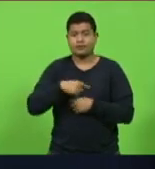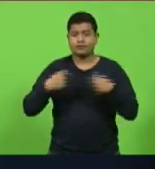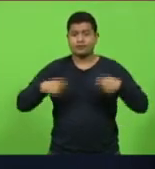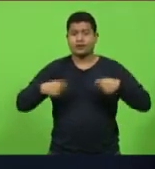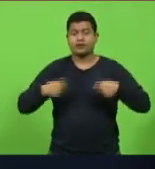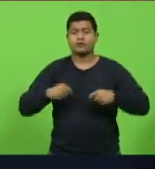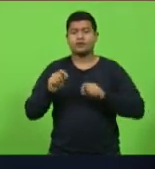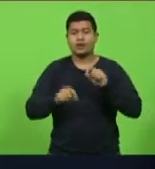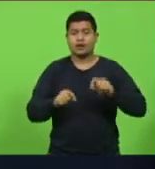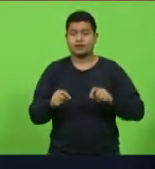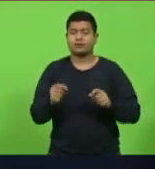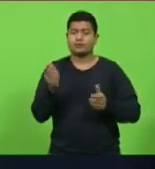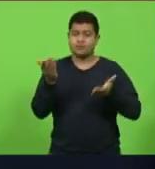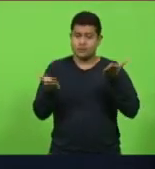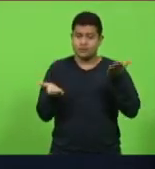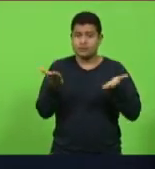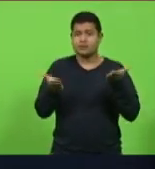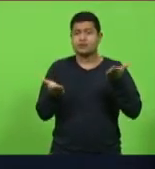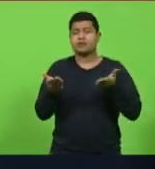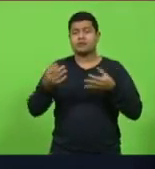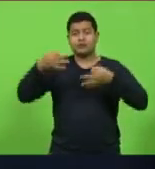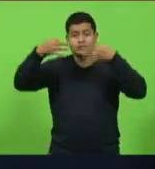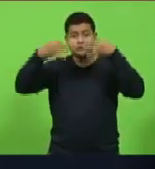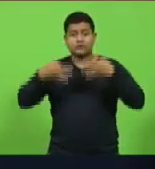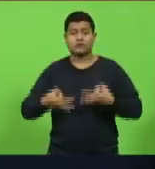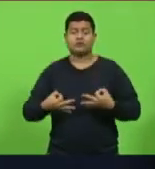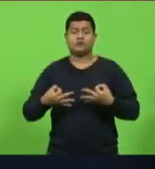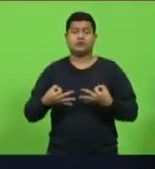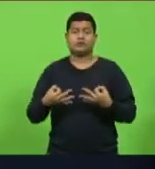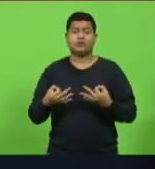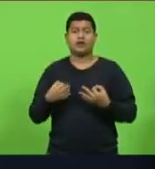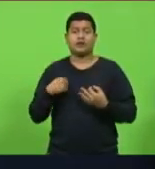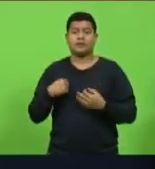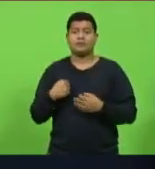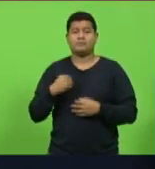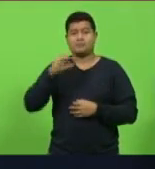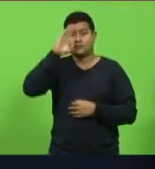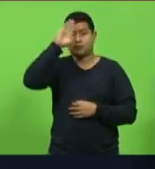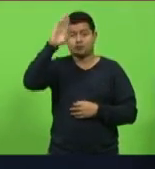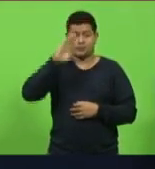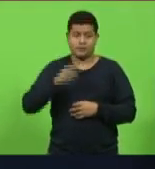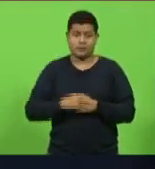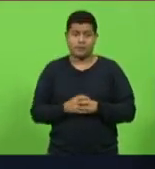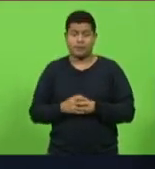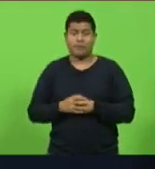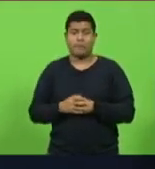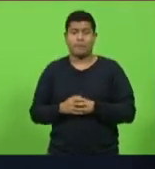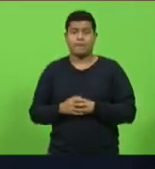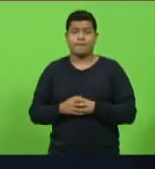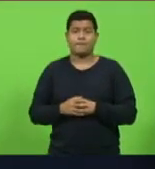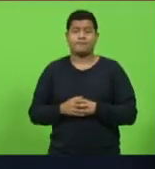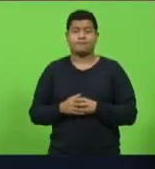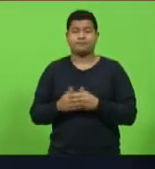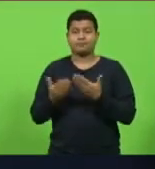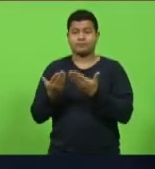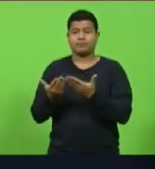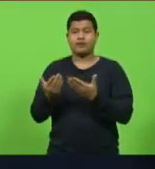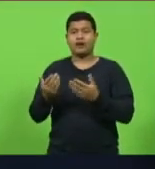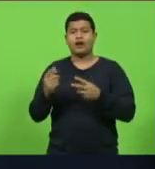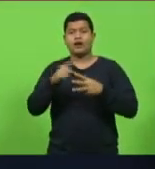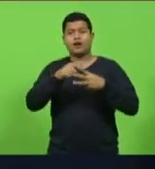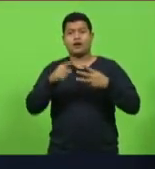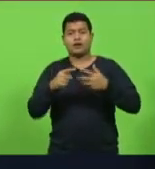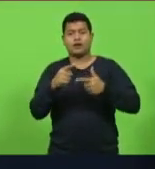a coerência EA Justiça acima de tudo e as esferas civil civil penal e